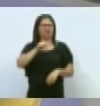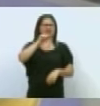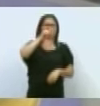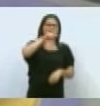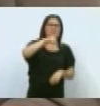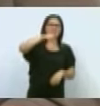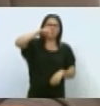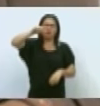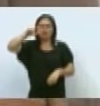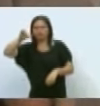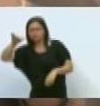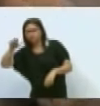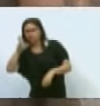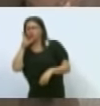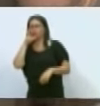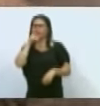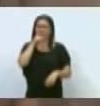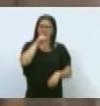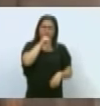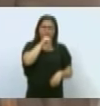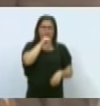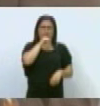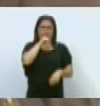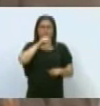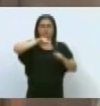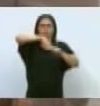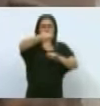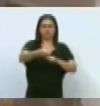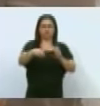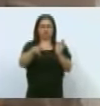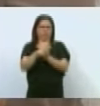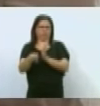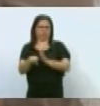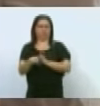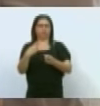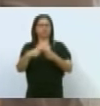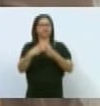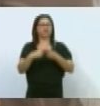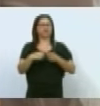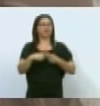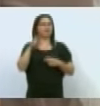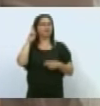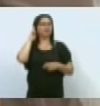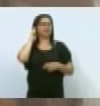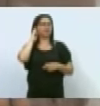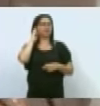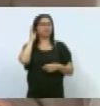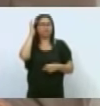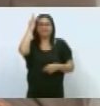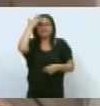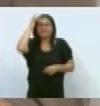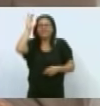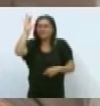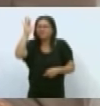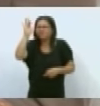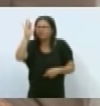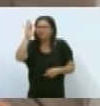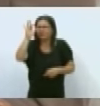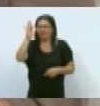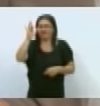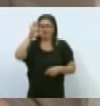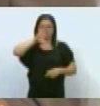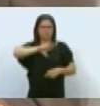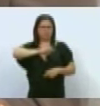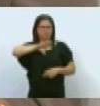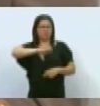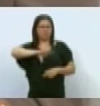dá. Não dá tempo, não dá. E tem muitos surdos que eles sabem bem os sinais e não são alfabetizados. Às vezes